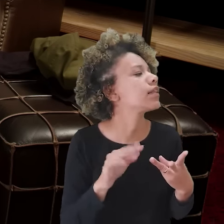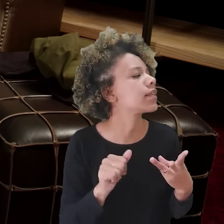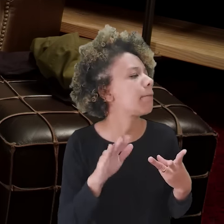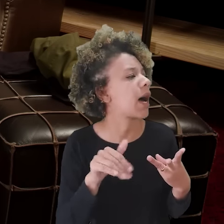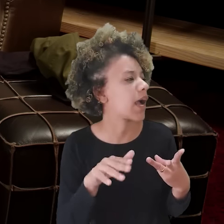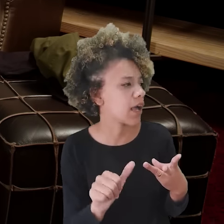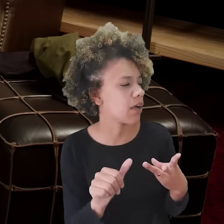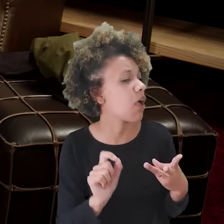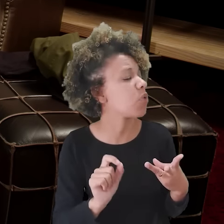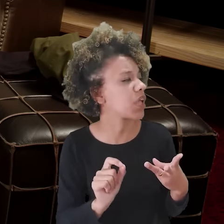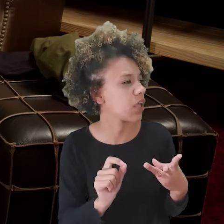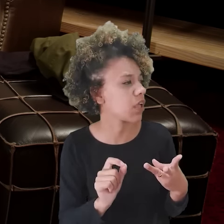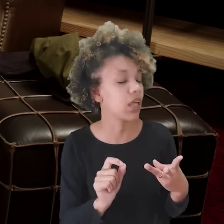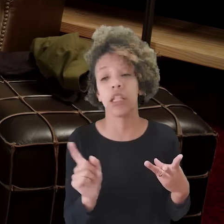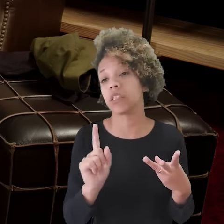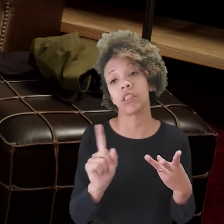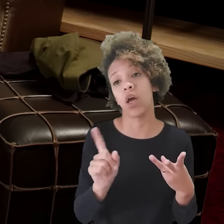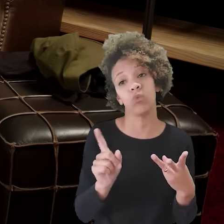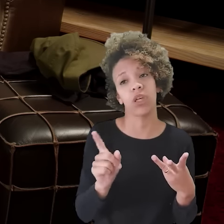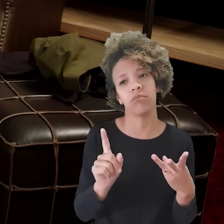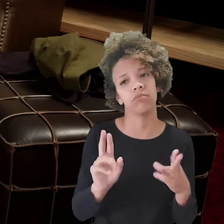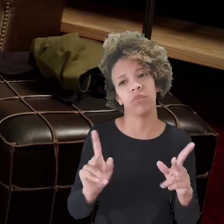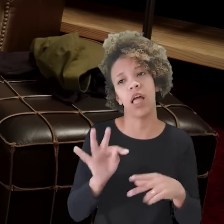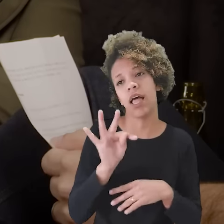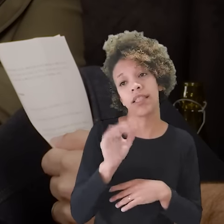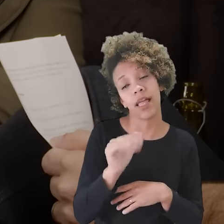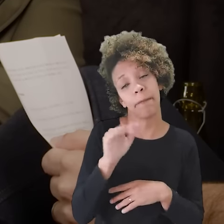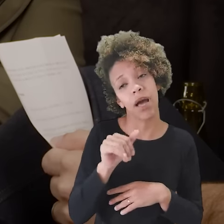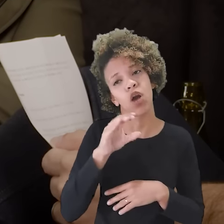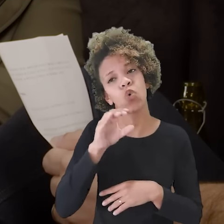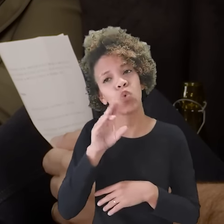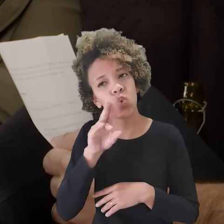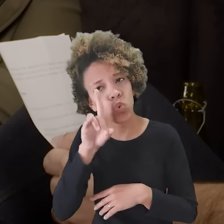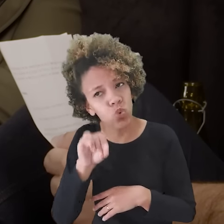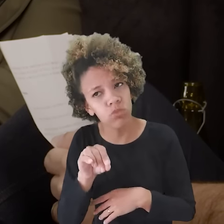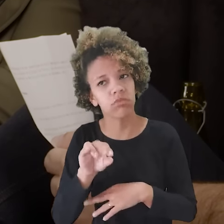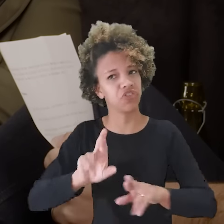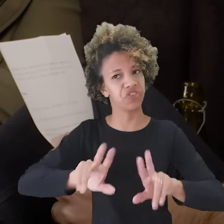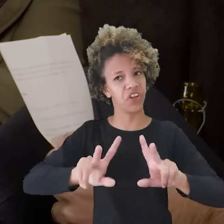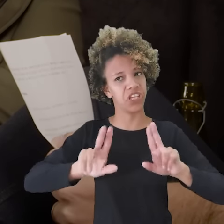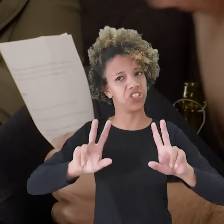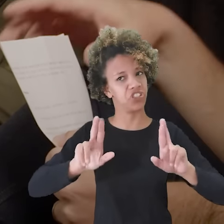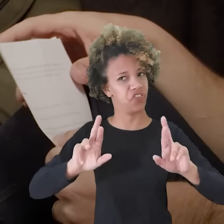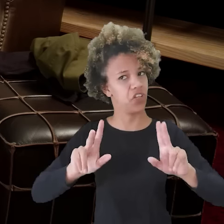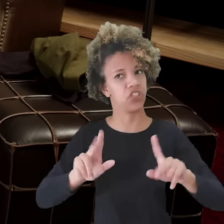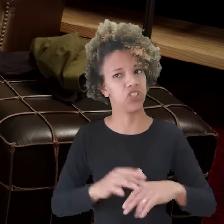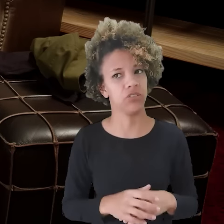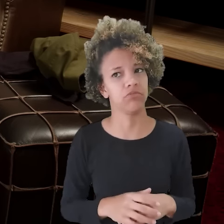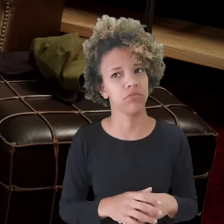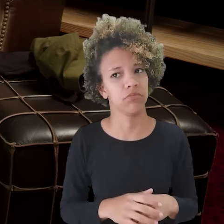pra mim é não não tem nada a ver tabacudo não vem com babaca é